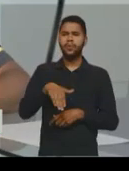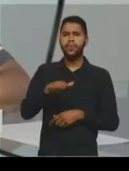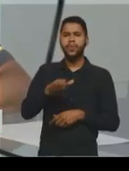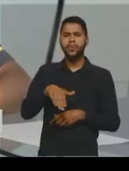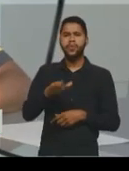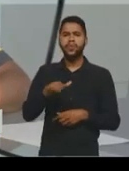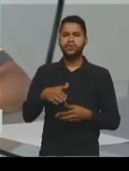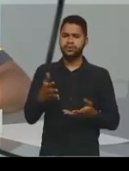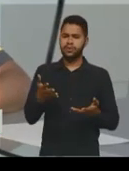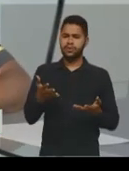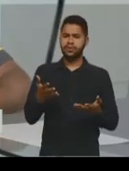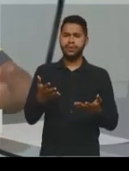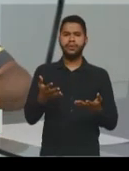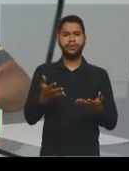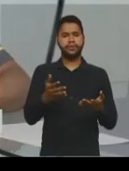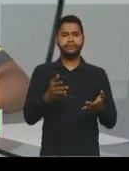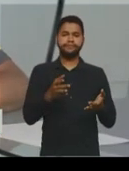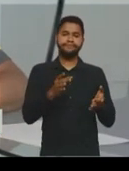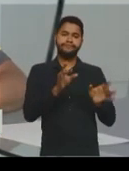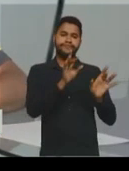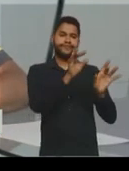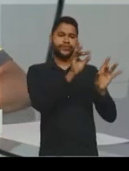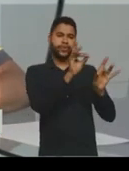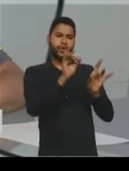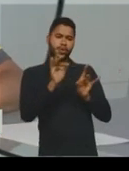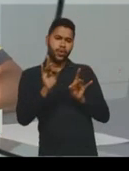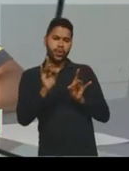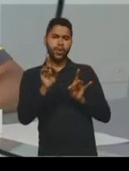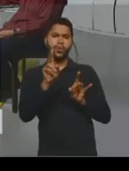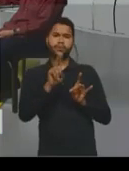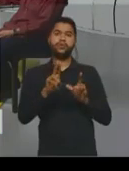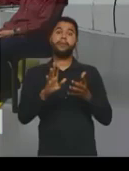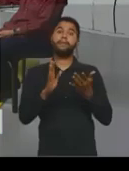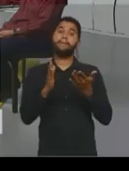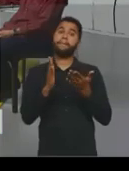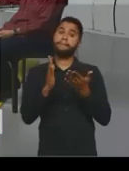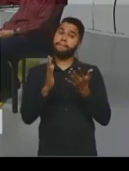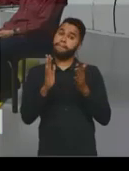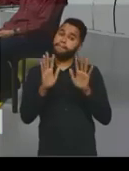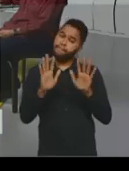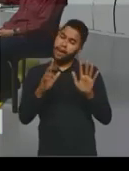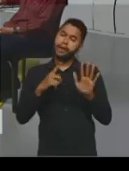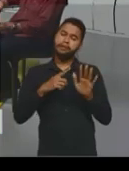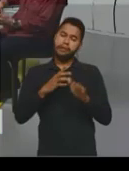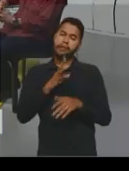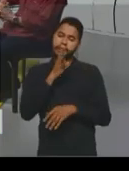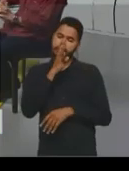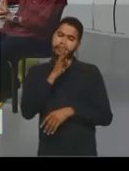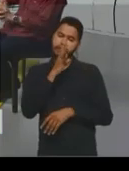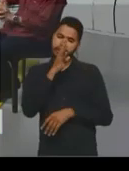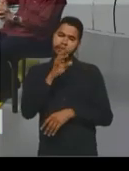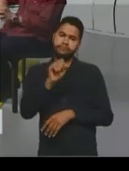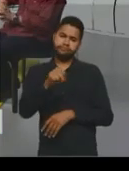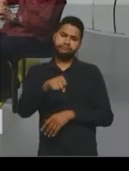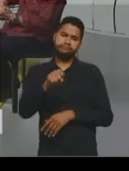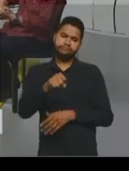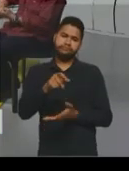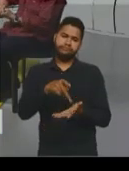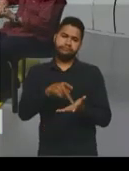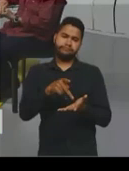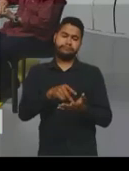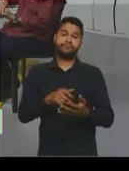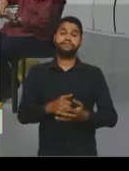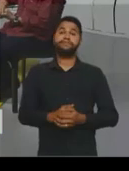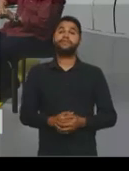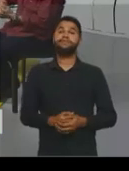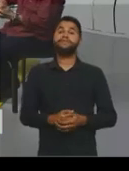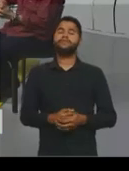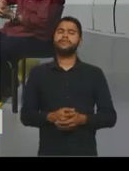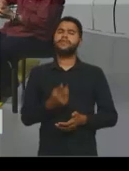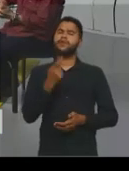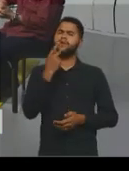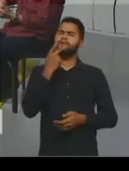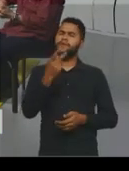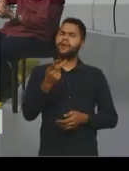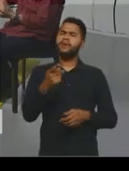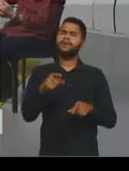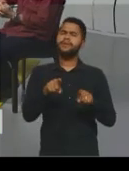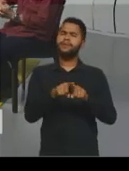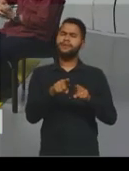mas então o estrangeirismo é isso. Quando Eu a gente acho que exagera também, né? Isso, aí. tem um certo exagero Né? mesmo. E nós comentamos até outro dia